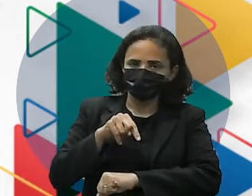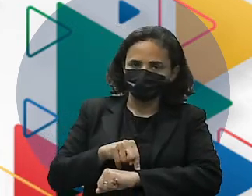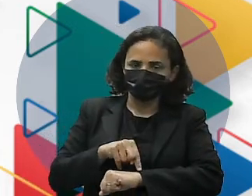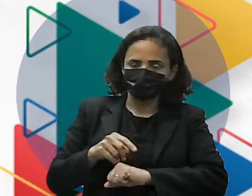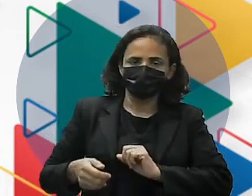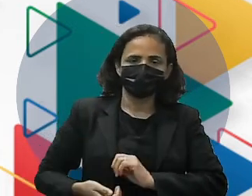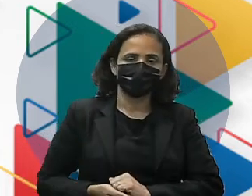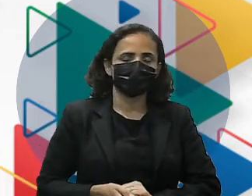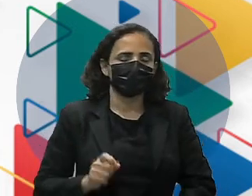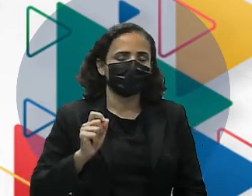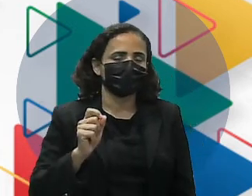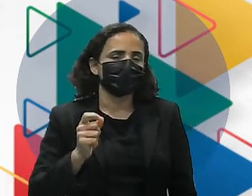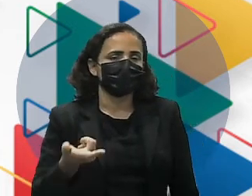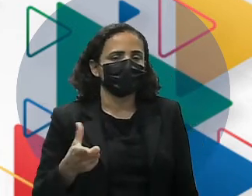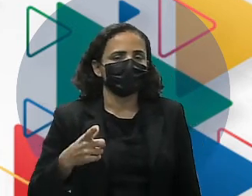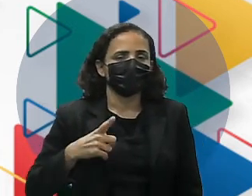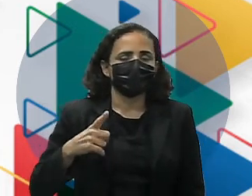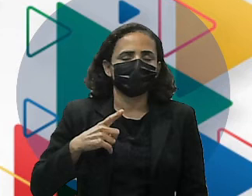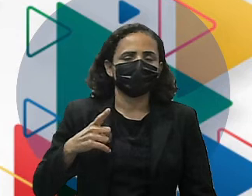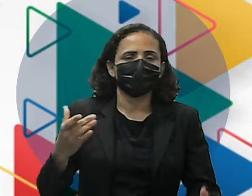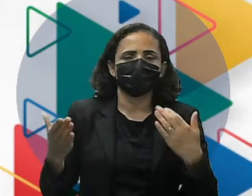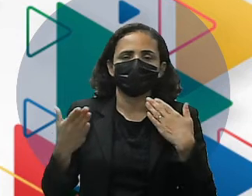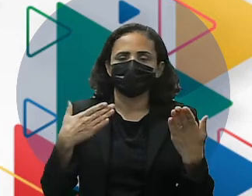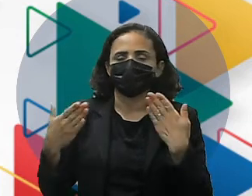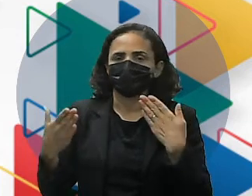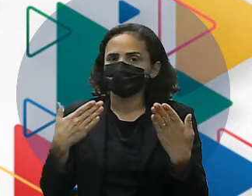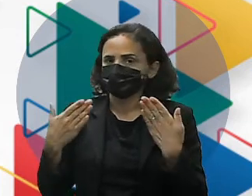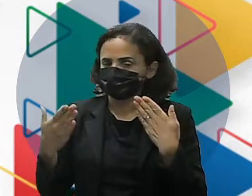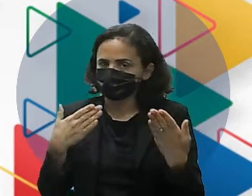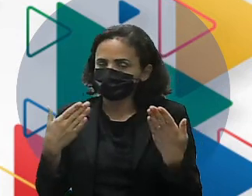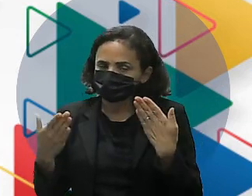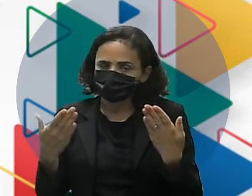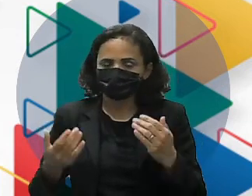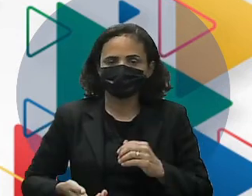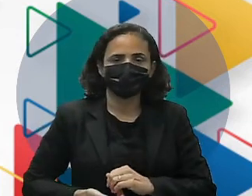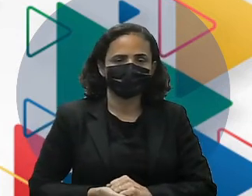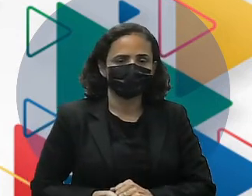O que a gente tem nessa comparação, nessa proporção,